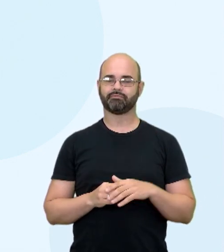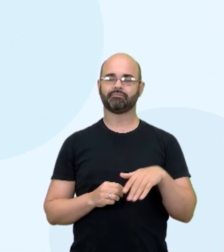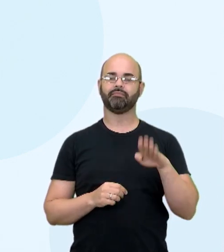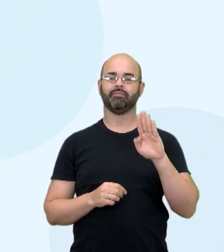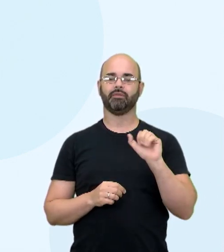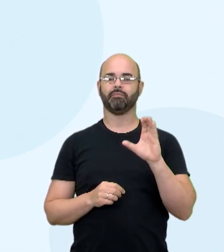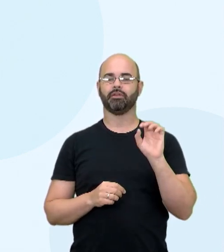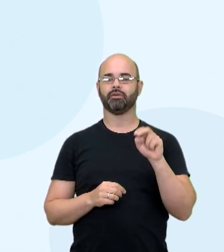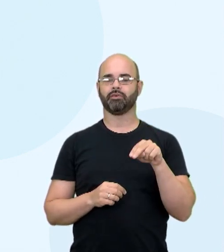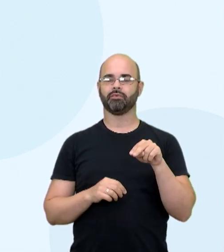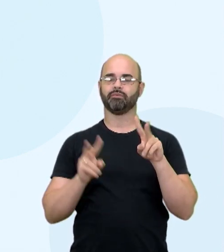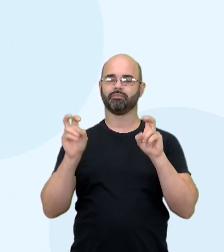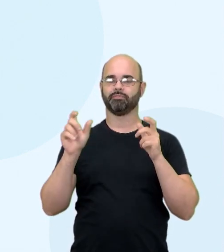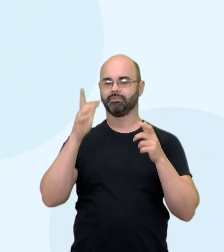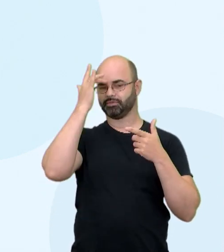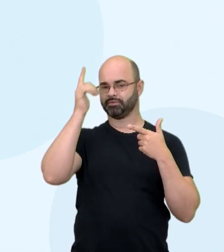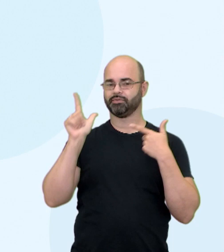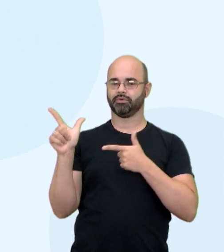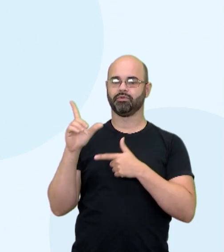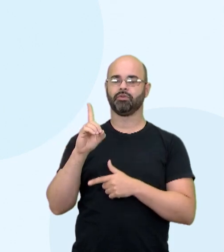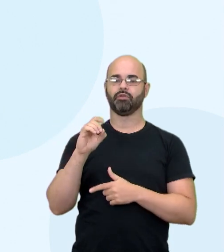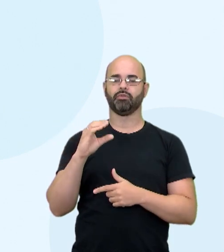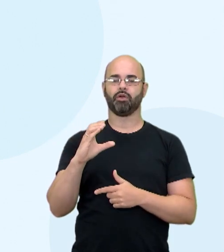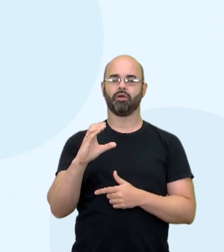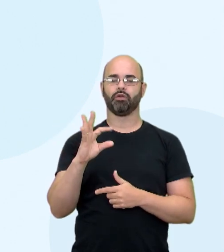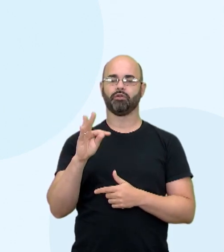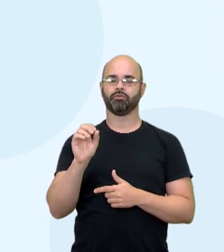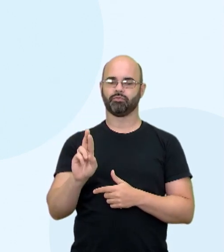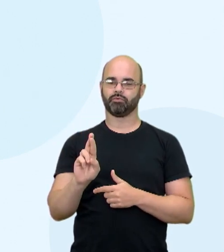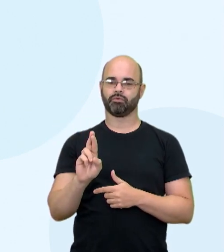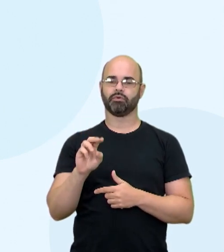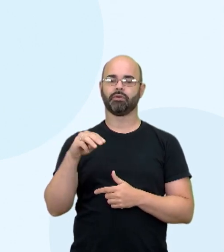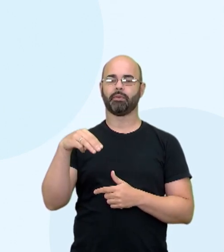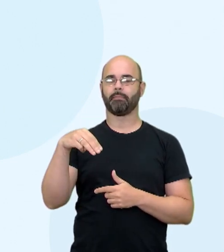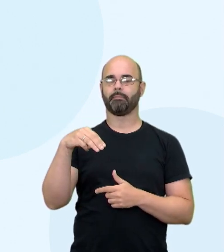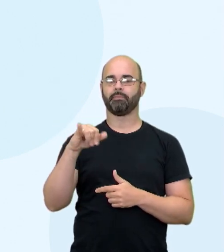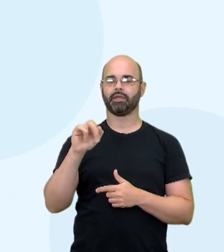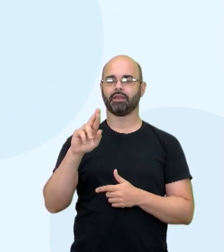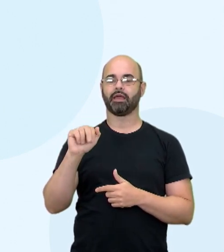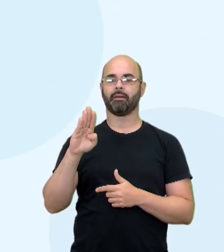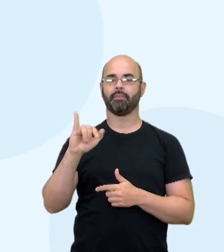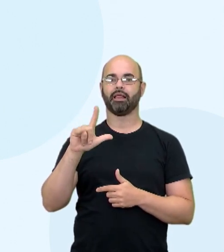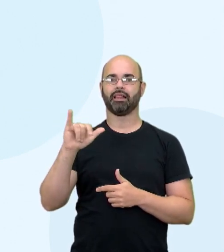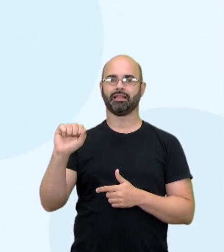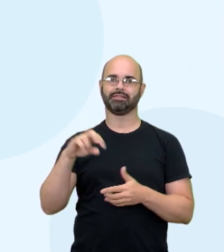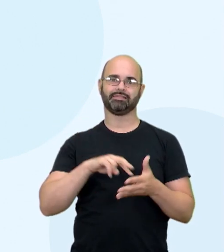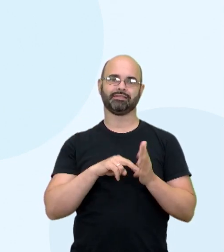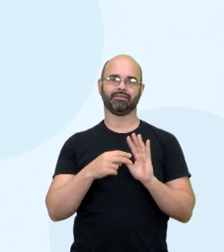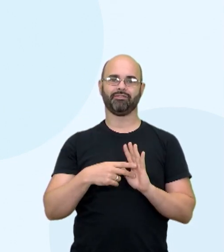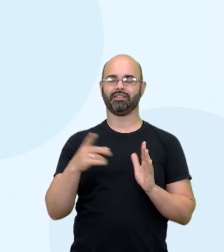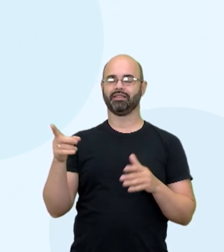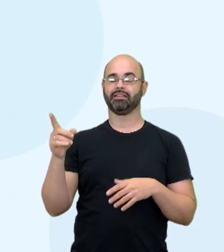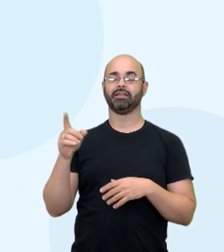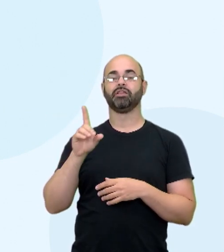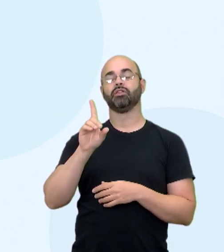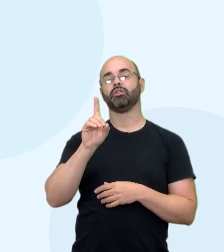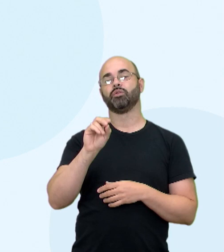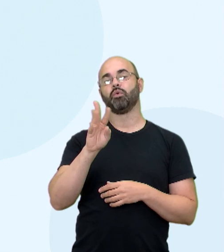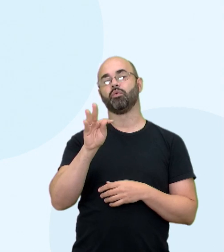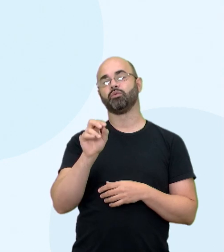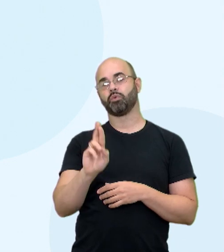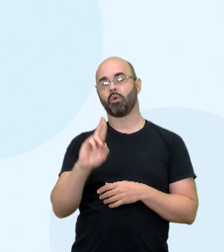como Dr. Mirabilis, o doutor maravilhoso. Né? E por que ele era conhecido como